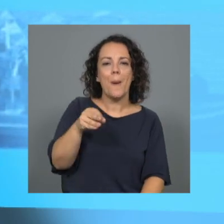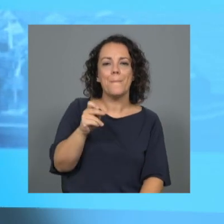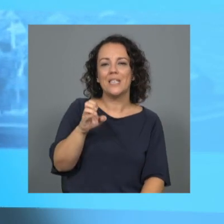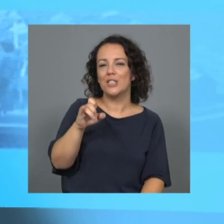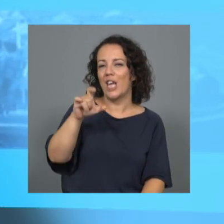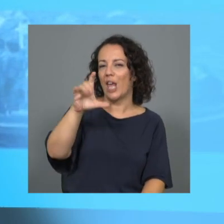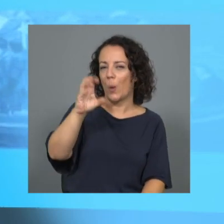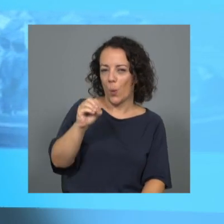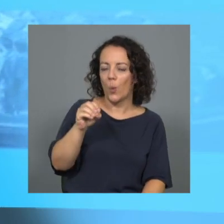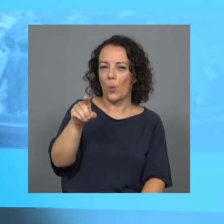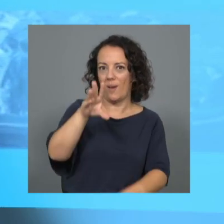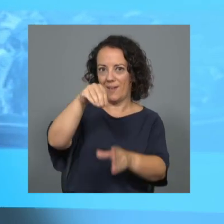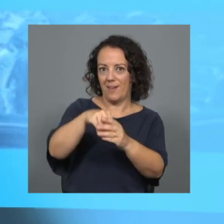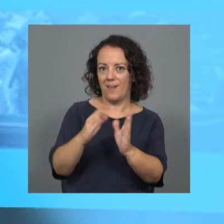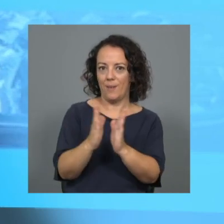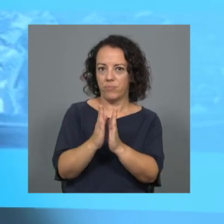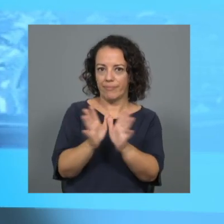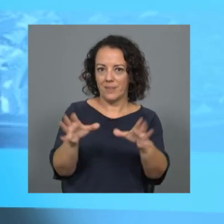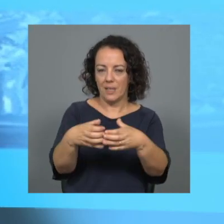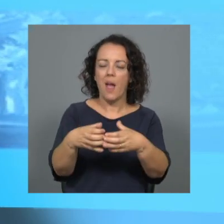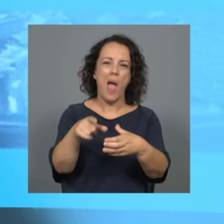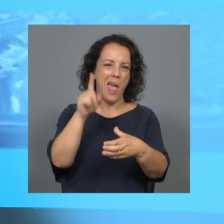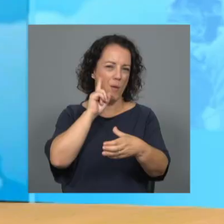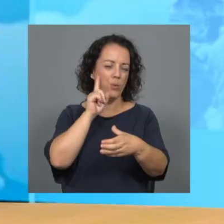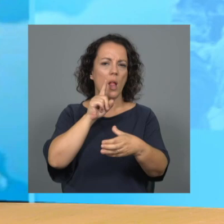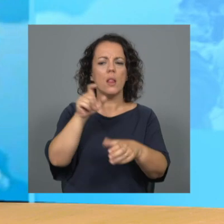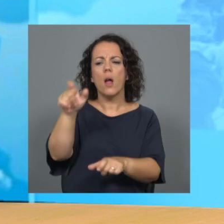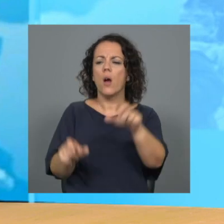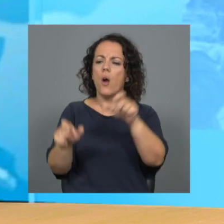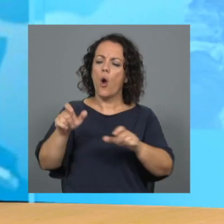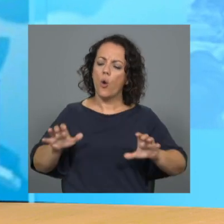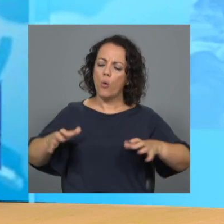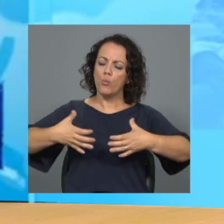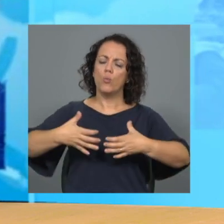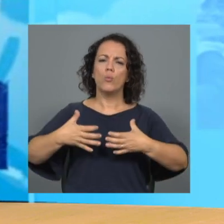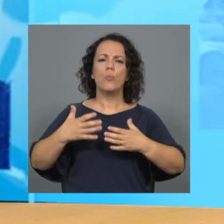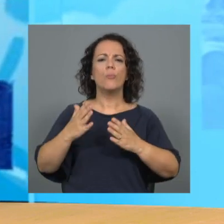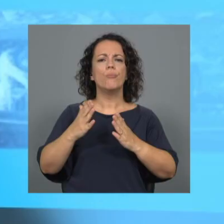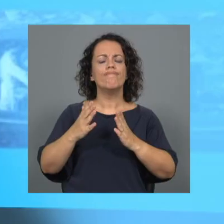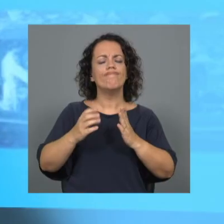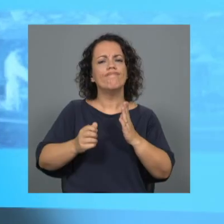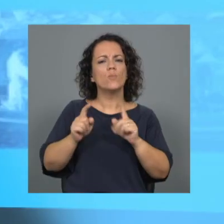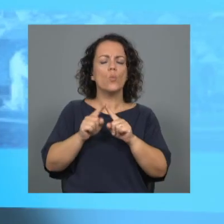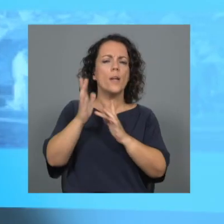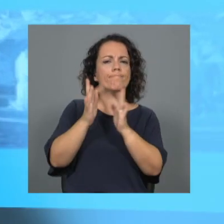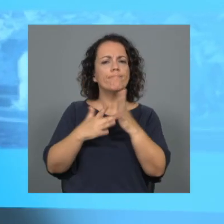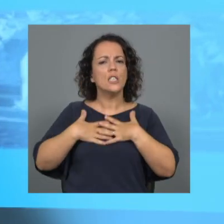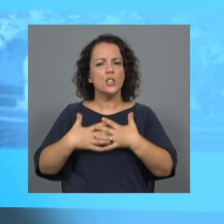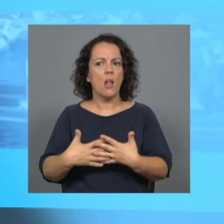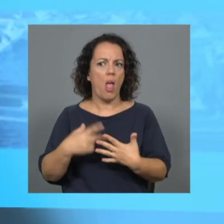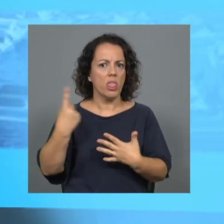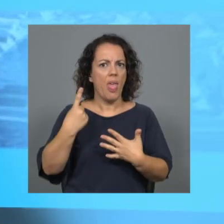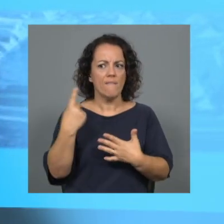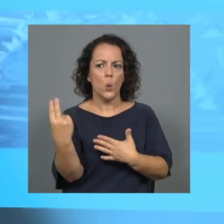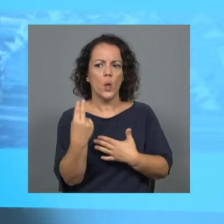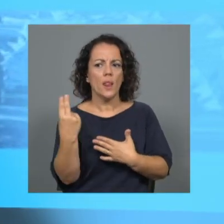Lembrar também que é importante as comunidades cristãs terem estas unidades de apoio, não é? Não podem funcionar apenas, eu não sei se estou